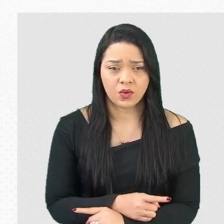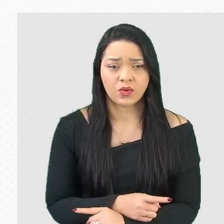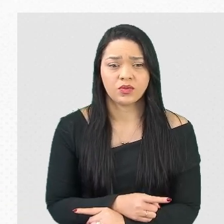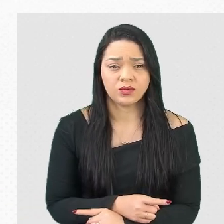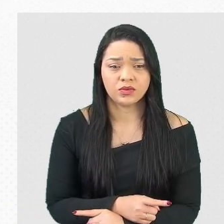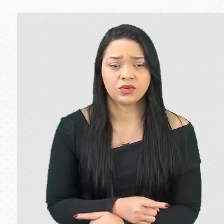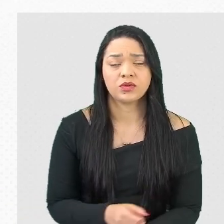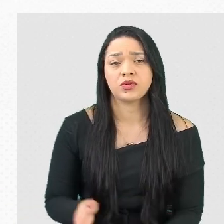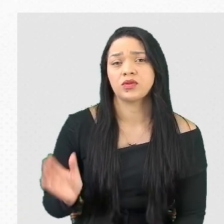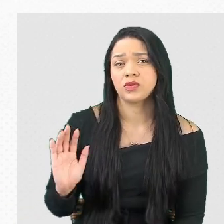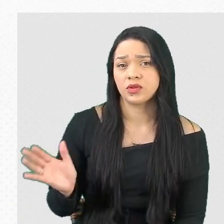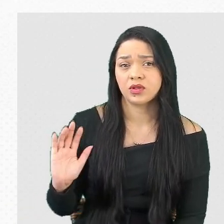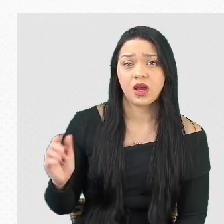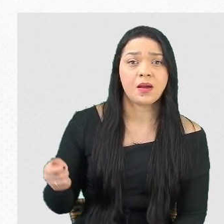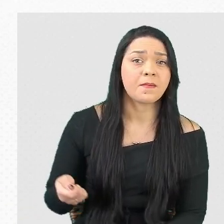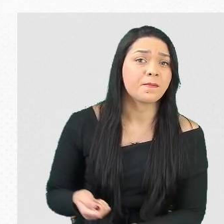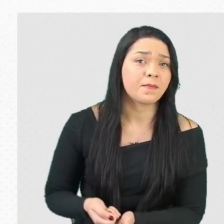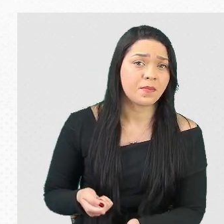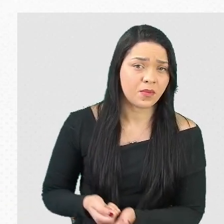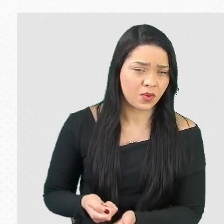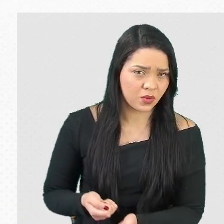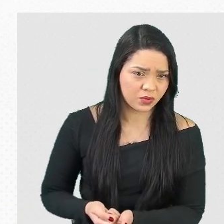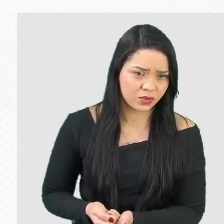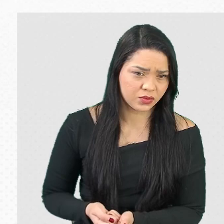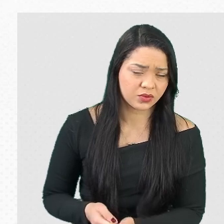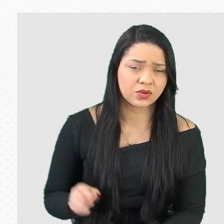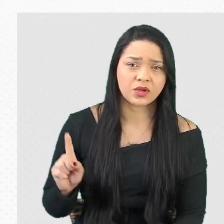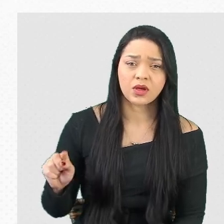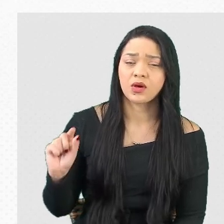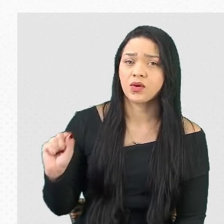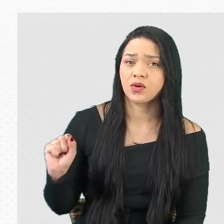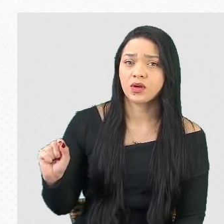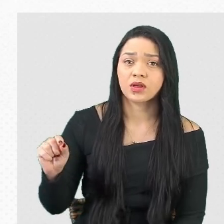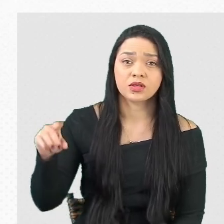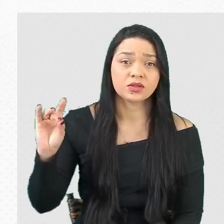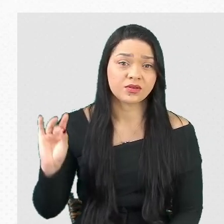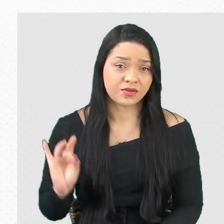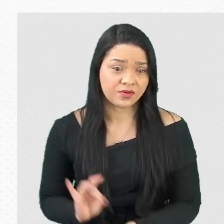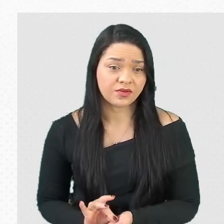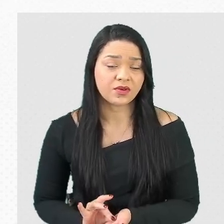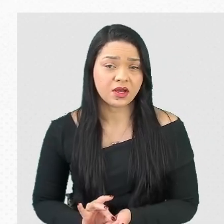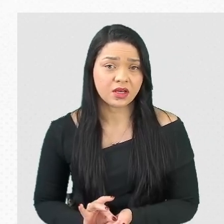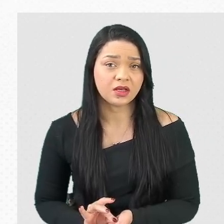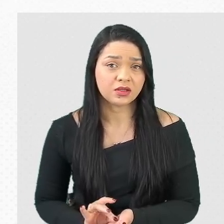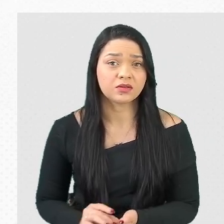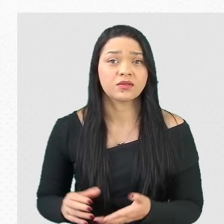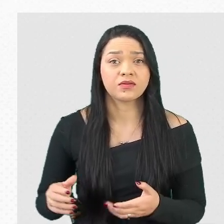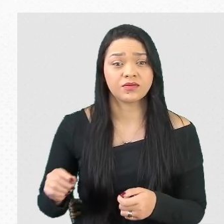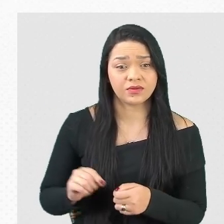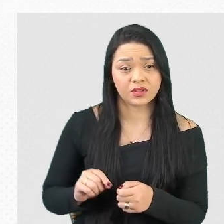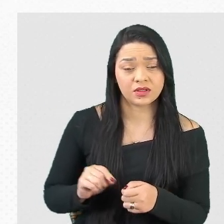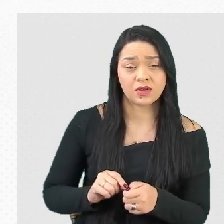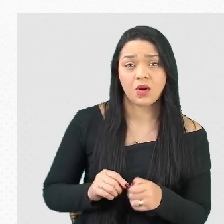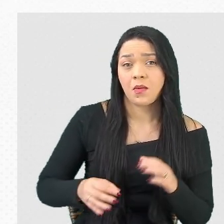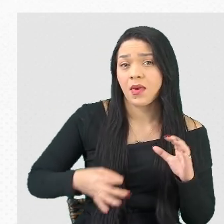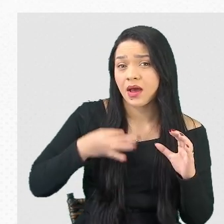que estava posto, ou seja, eles eram, de fato, né, aqueles que iam lá e faziam uma crítica contundente, mostravam,